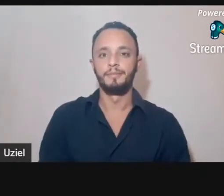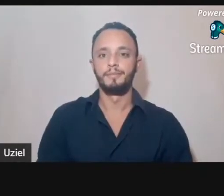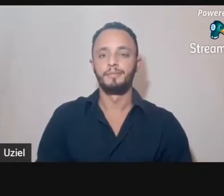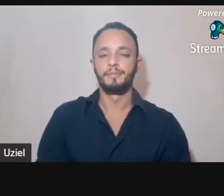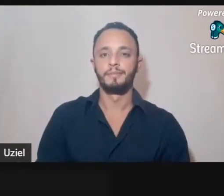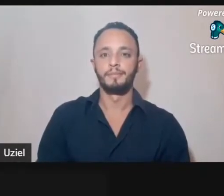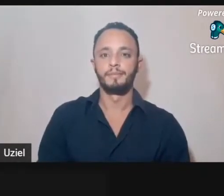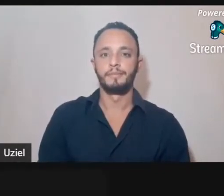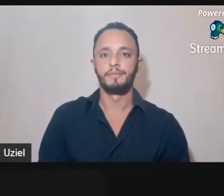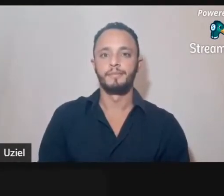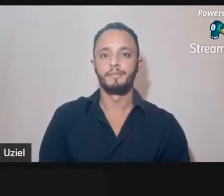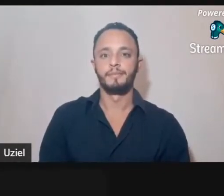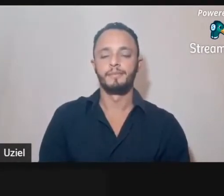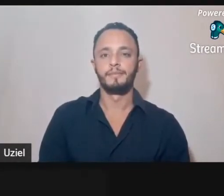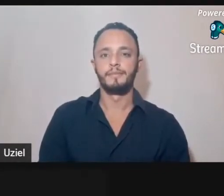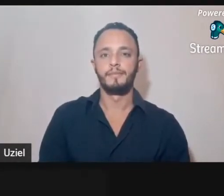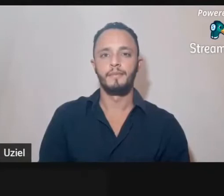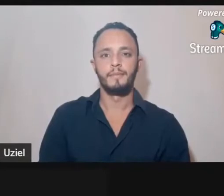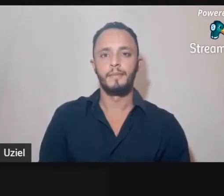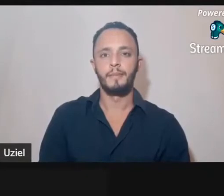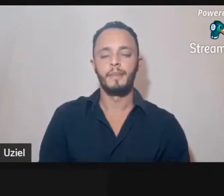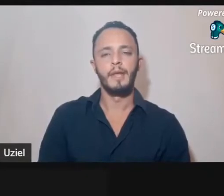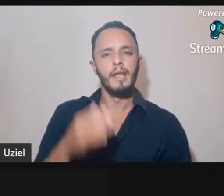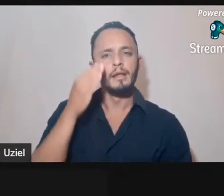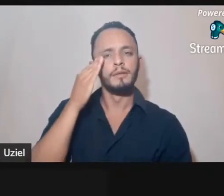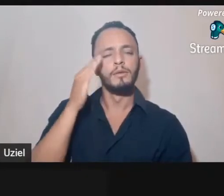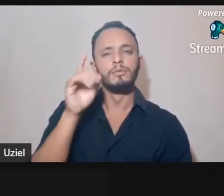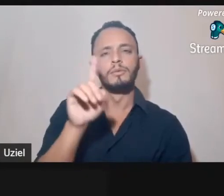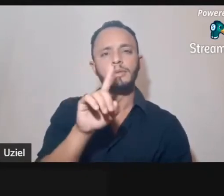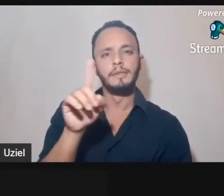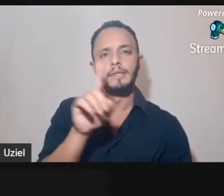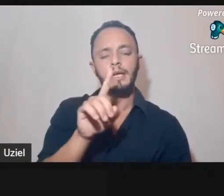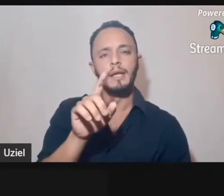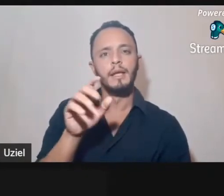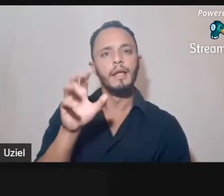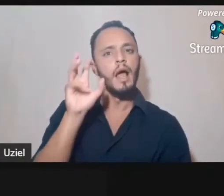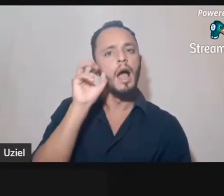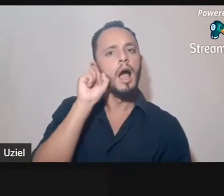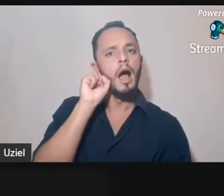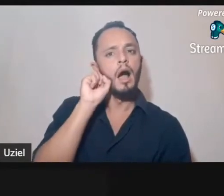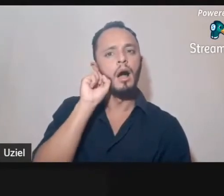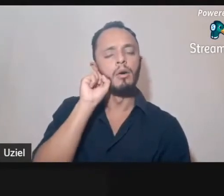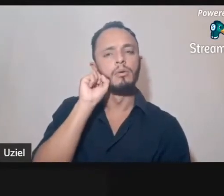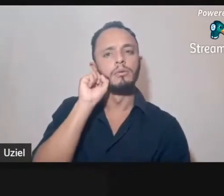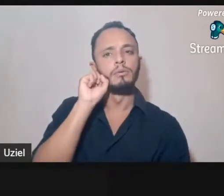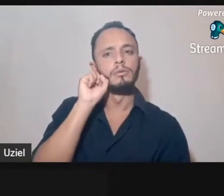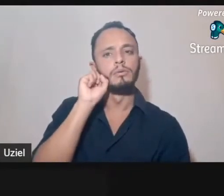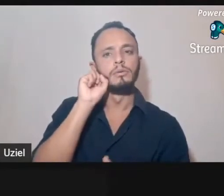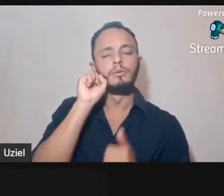Não sei se em áudio apenas, acho que em áudio. Dunker, você me ouve?